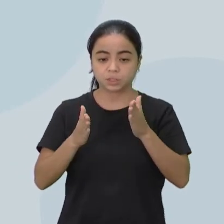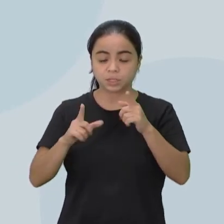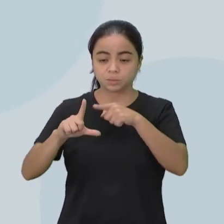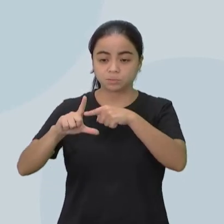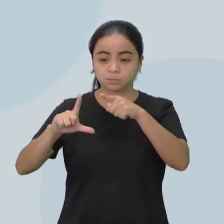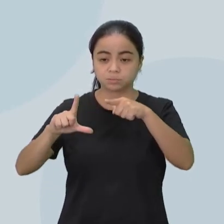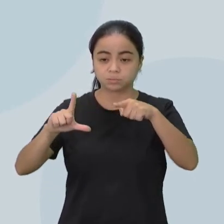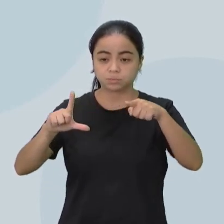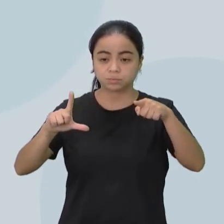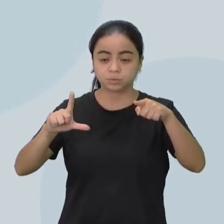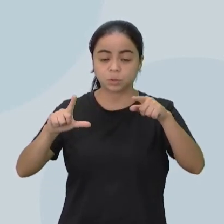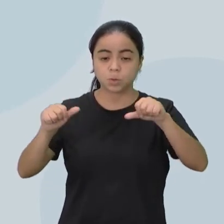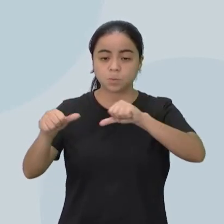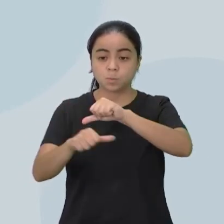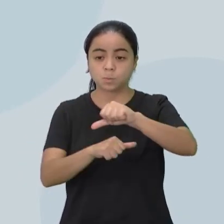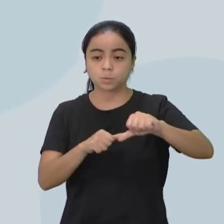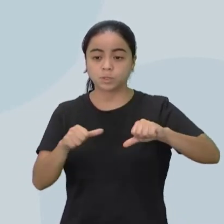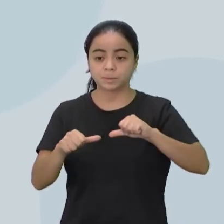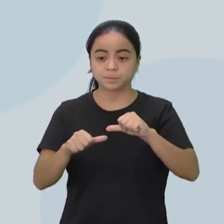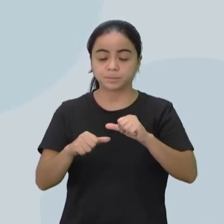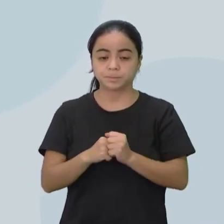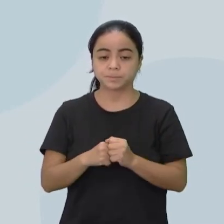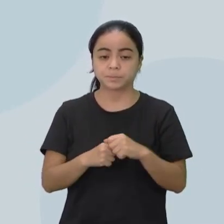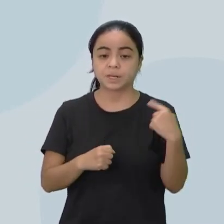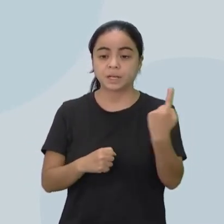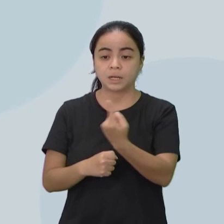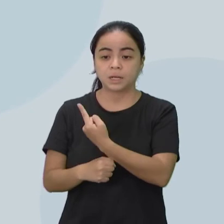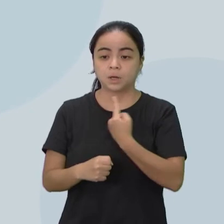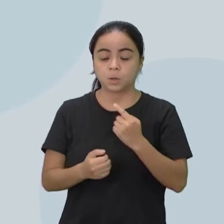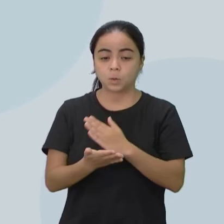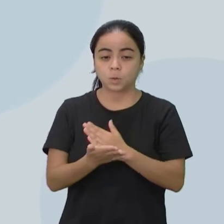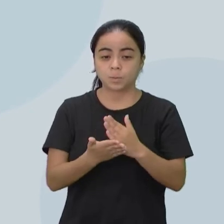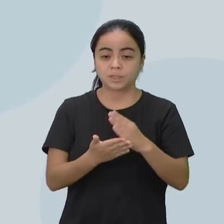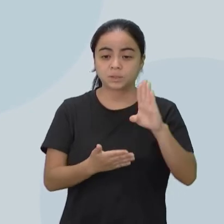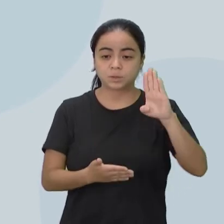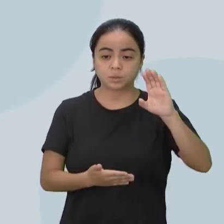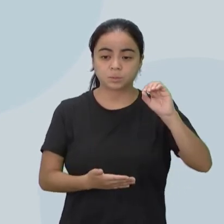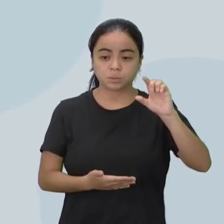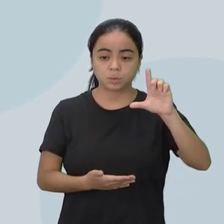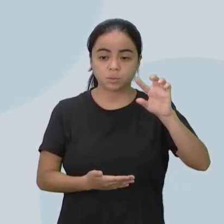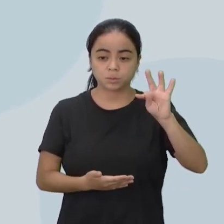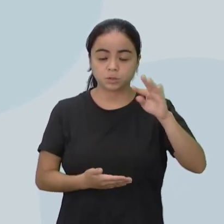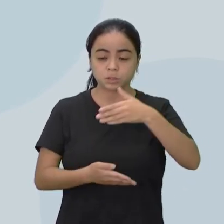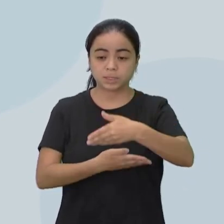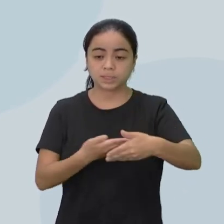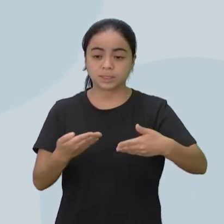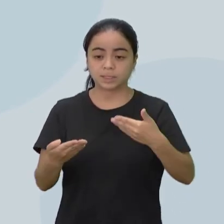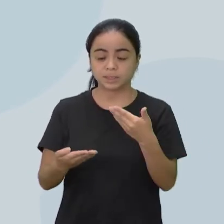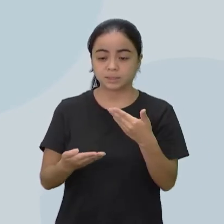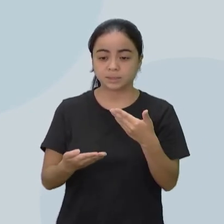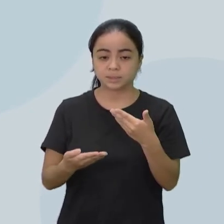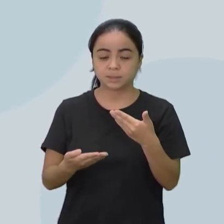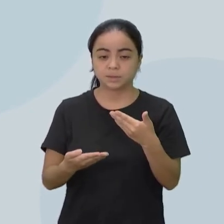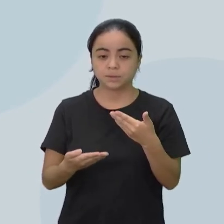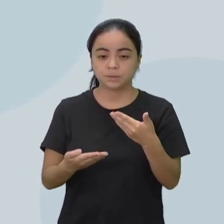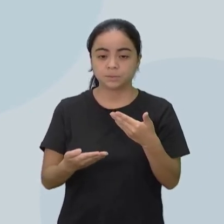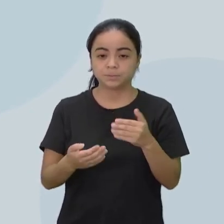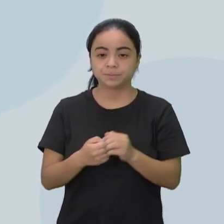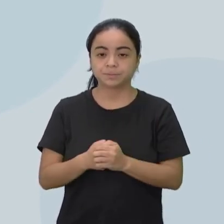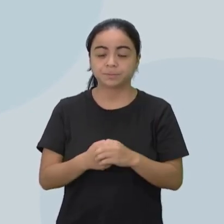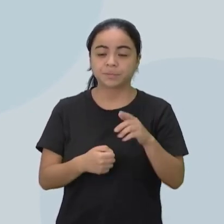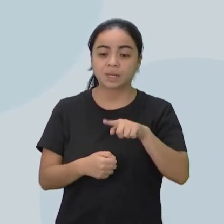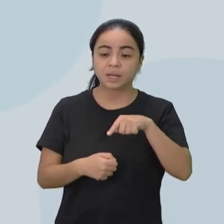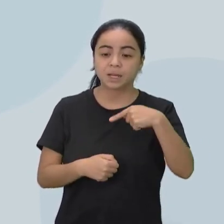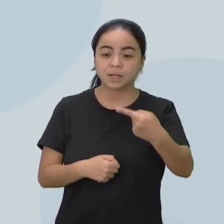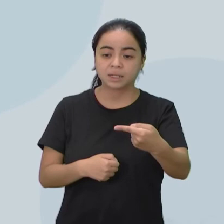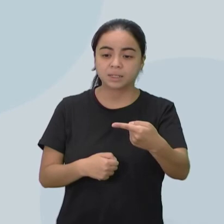lucro, a gente vai fazer o inverso. Nós começamos com o Usain Bolt fazendo a relação na tabela, né? E depois que a